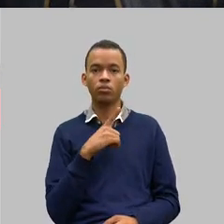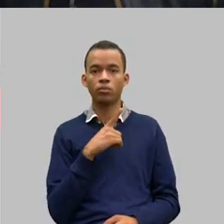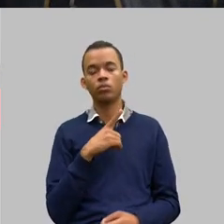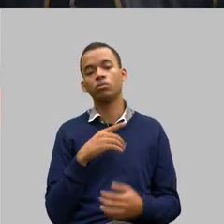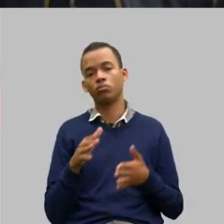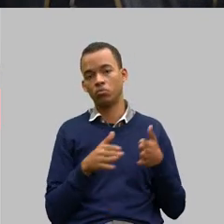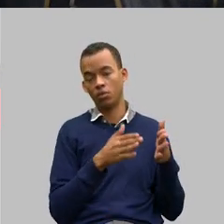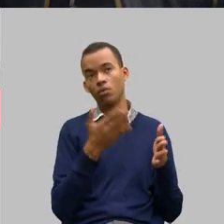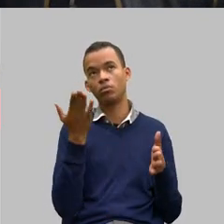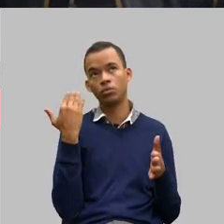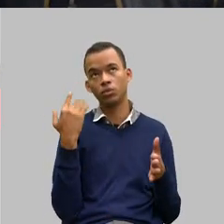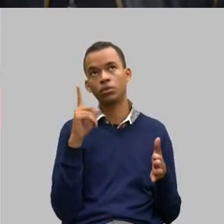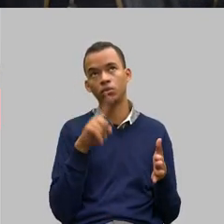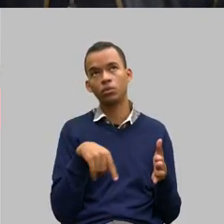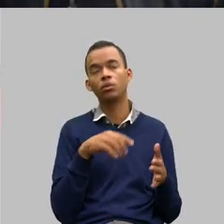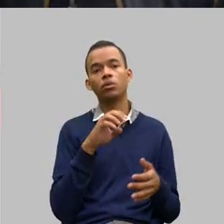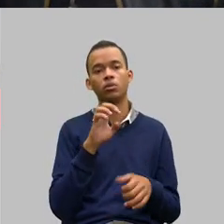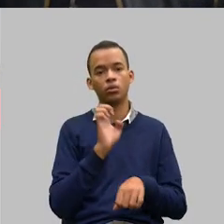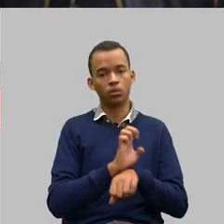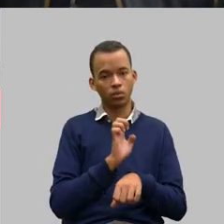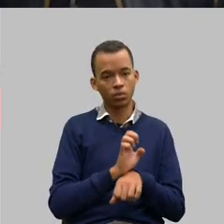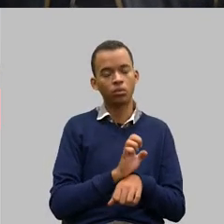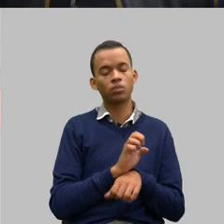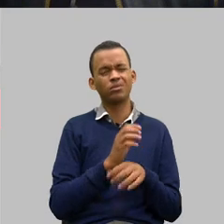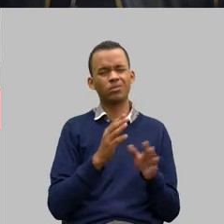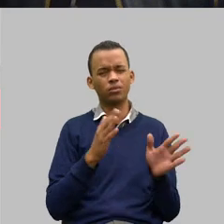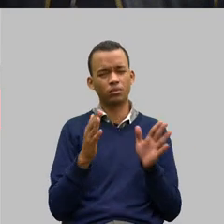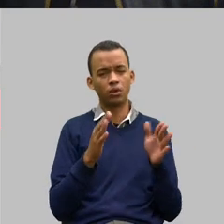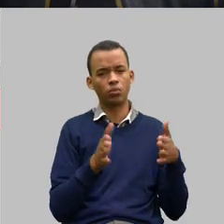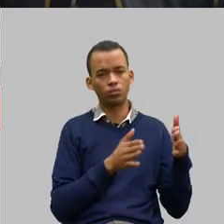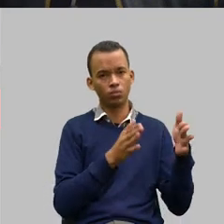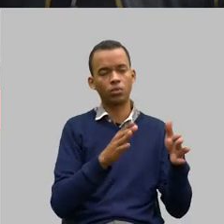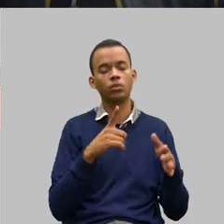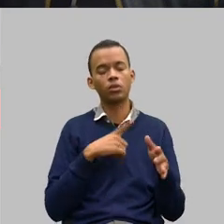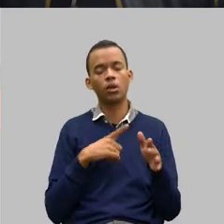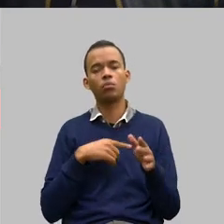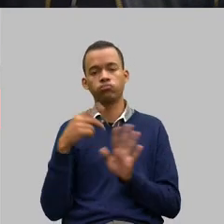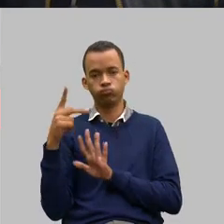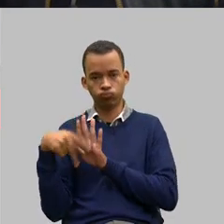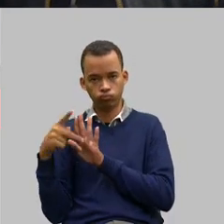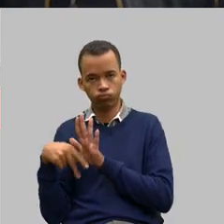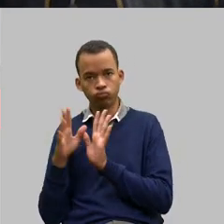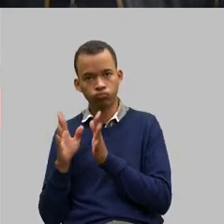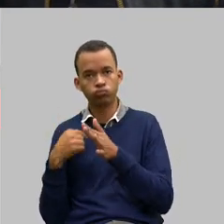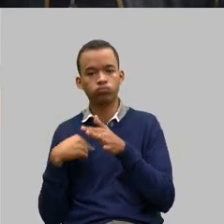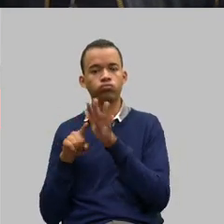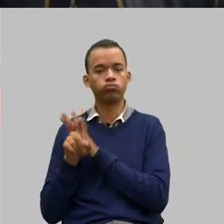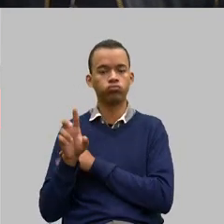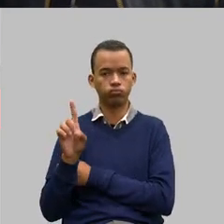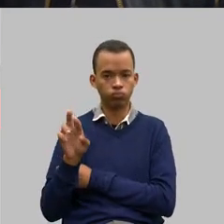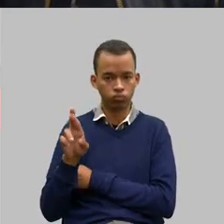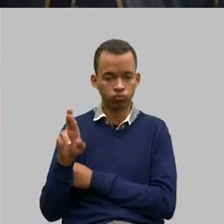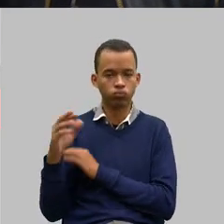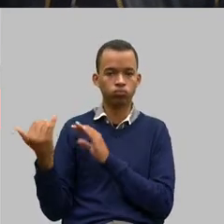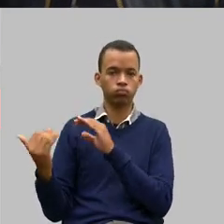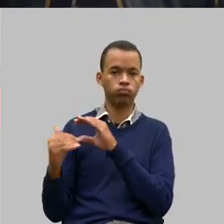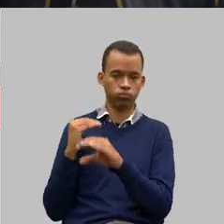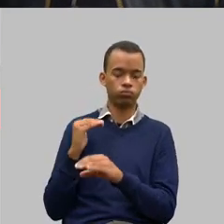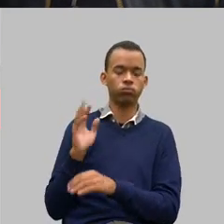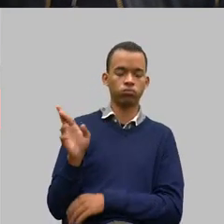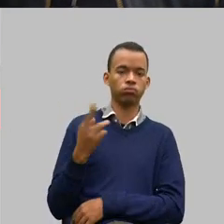Municipal ali entre taumi e Tarumirim tá em fase de projeto nós já até perguntamos isso ao D já fomos informados